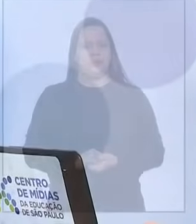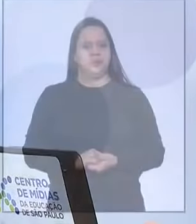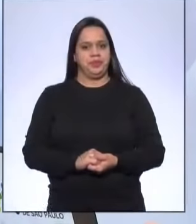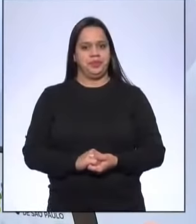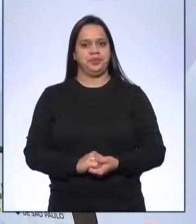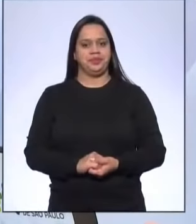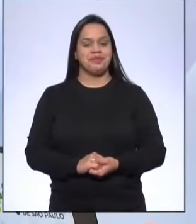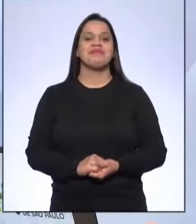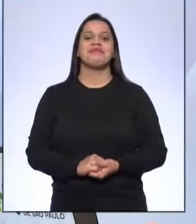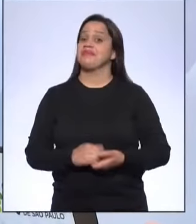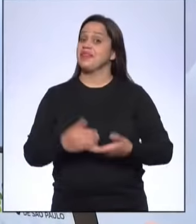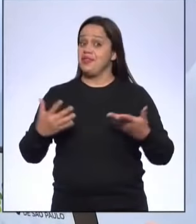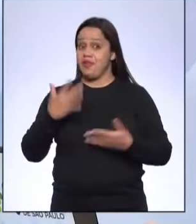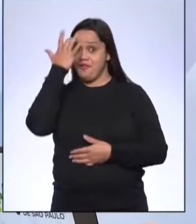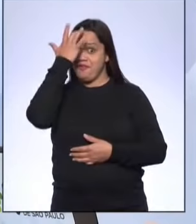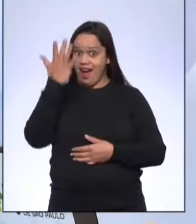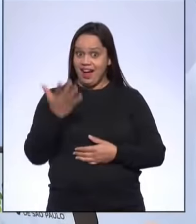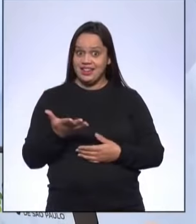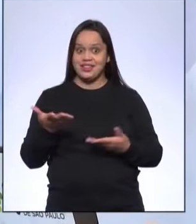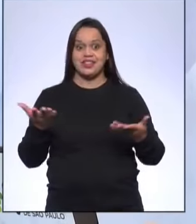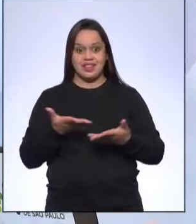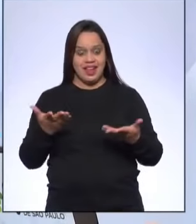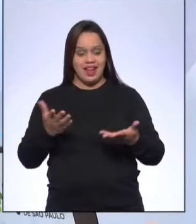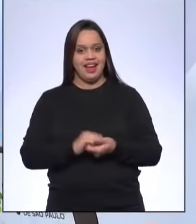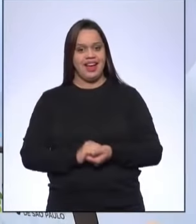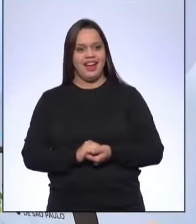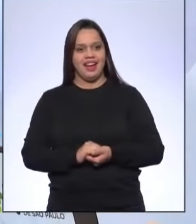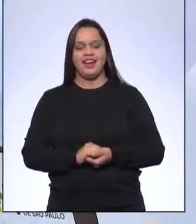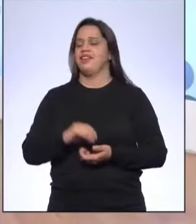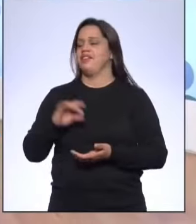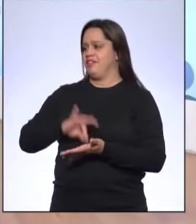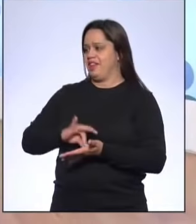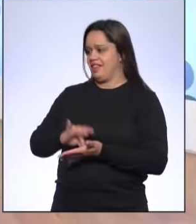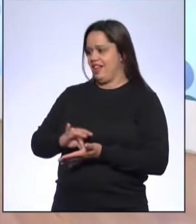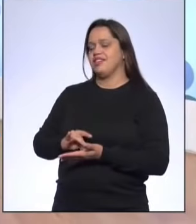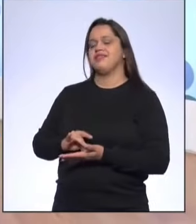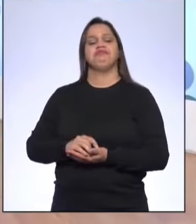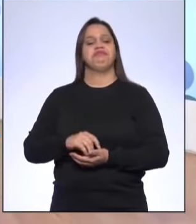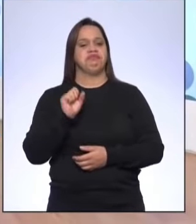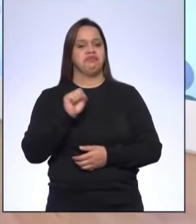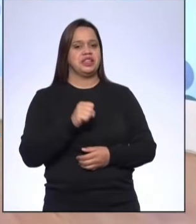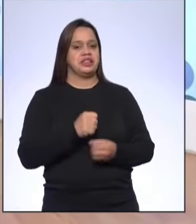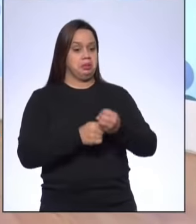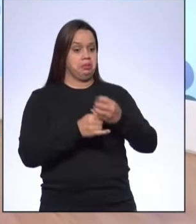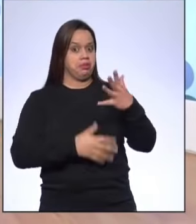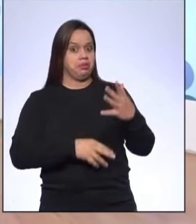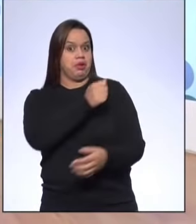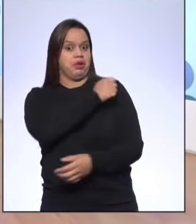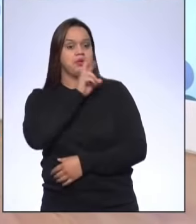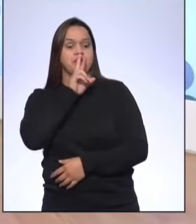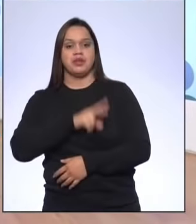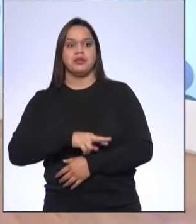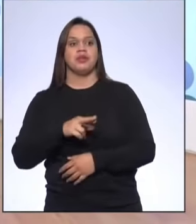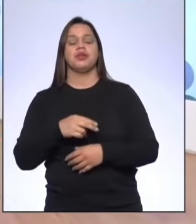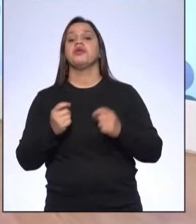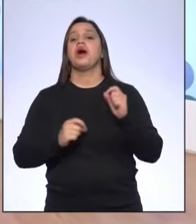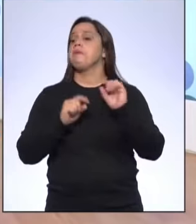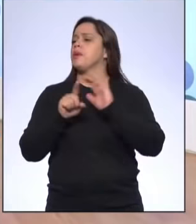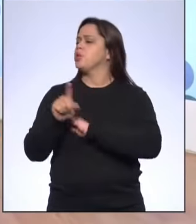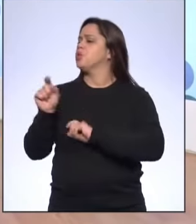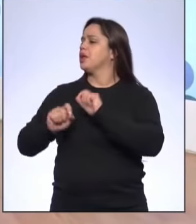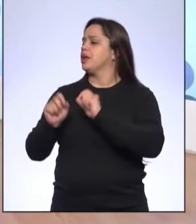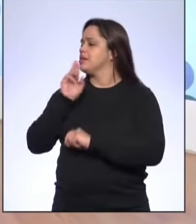não foi fácil não foi so easy muito fácil né teacher posso pessoal tava respondendo rapidinho aqui o que que eles